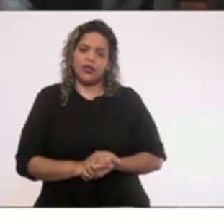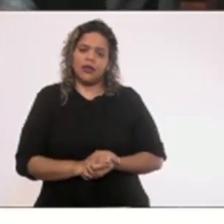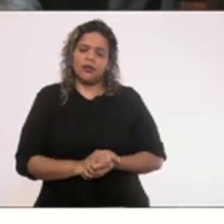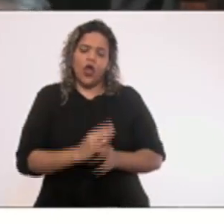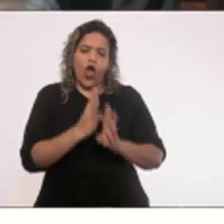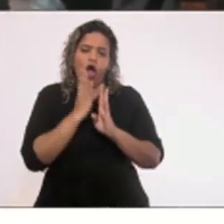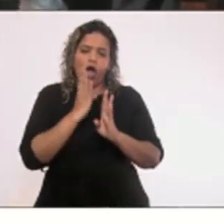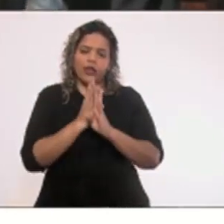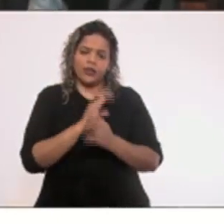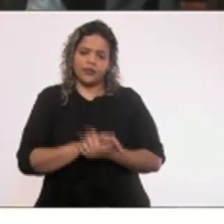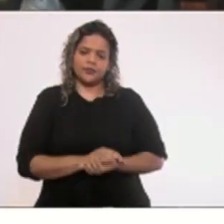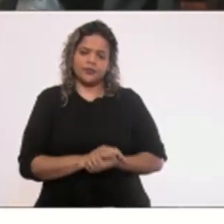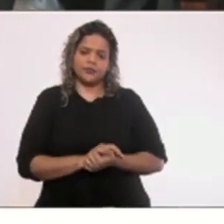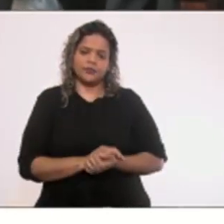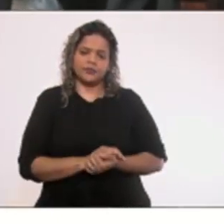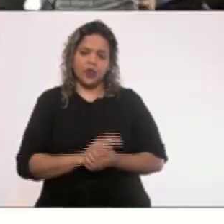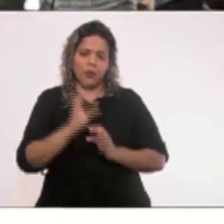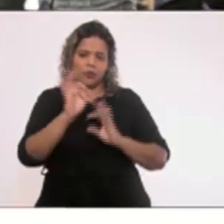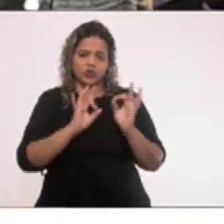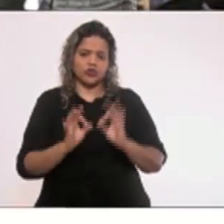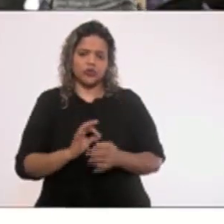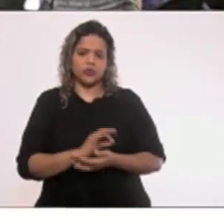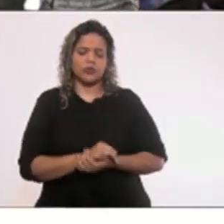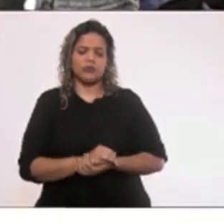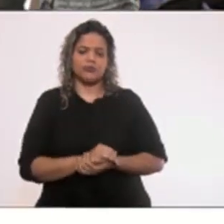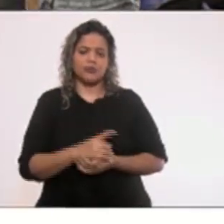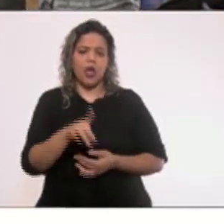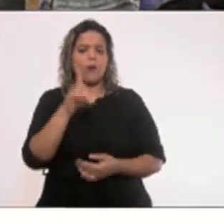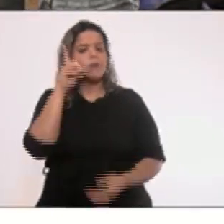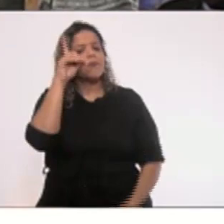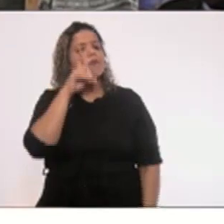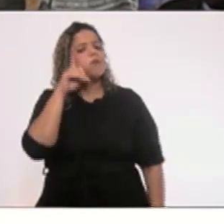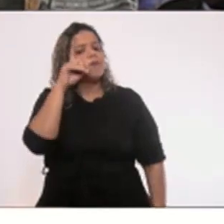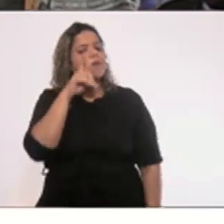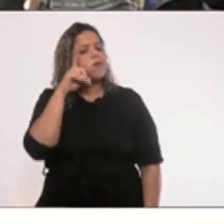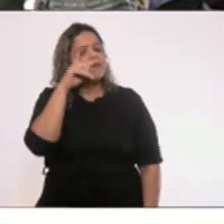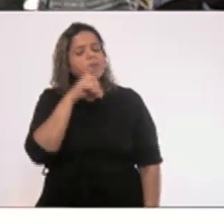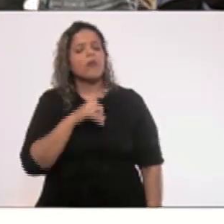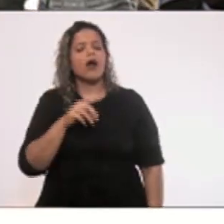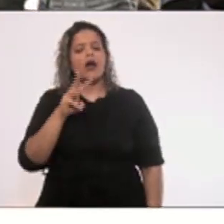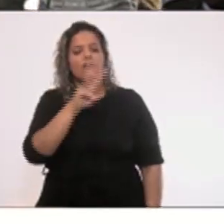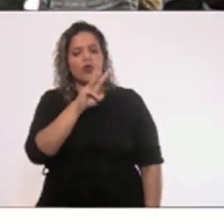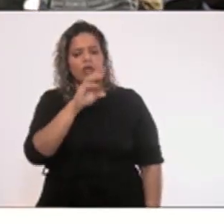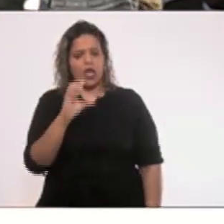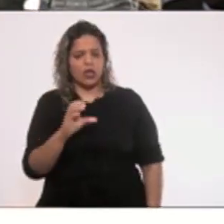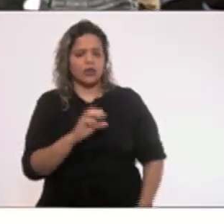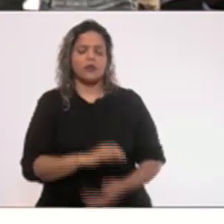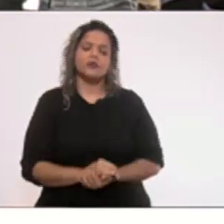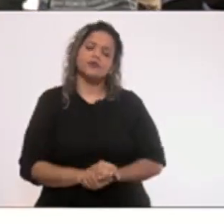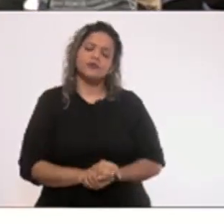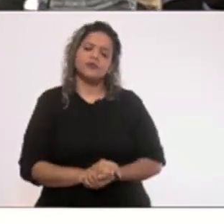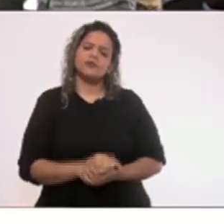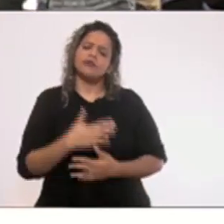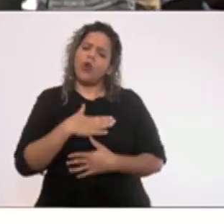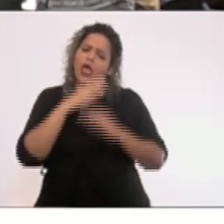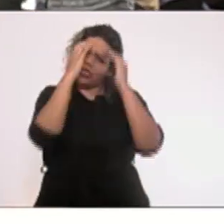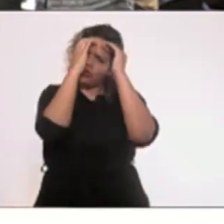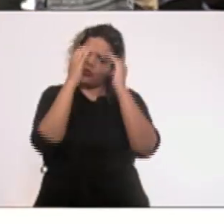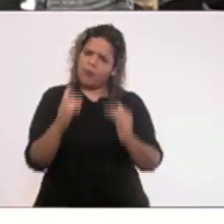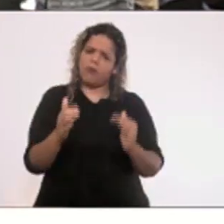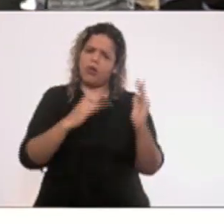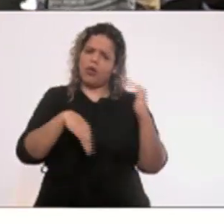Questão de ordem, senhor presidente, sobre o projeto. Questão de ordem, deputado Valdecar. Com todo respeito